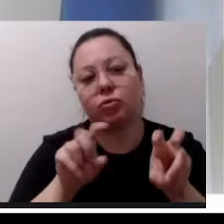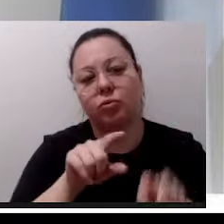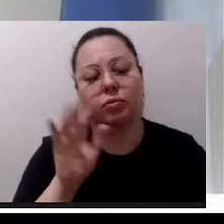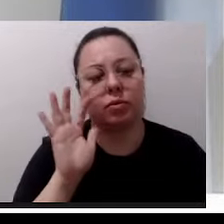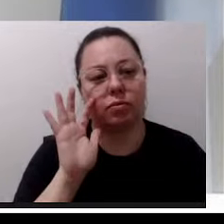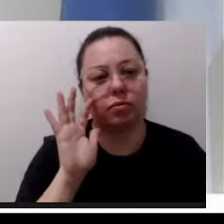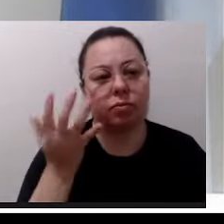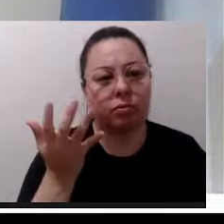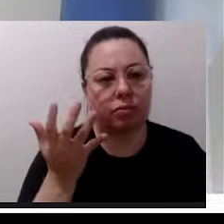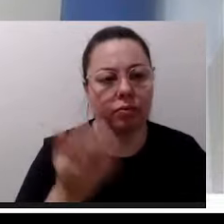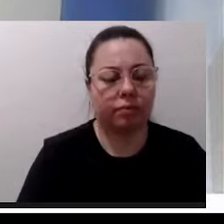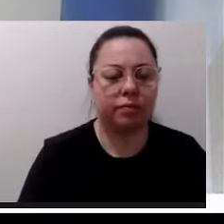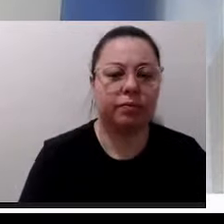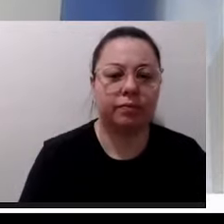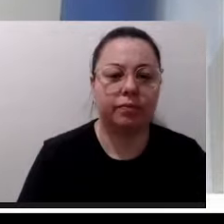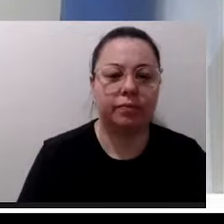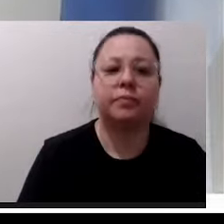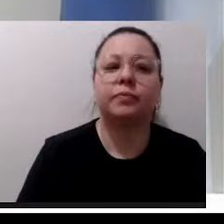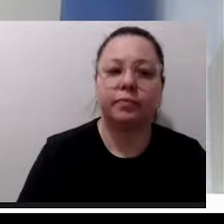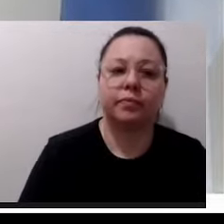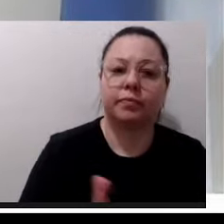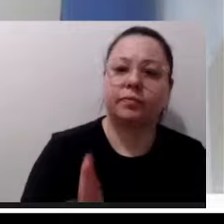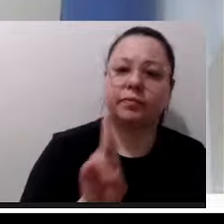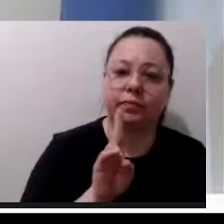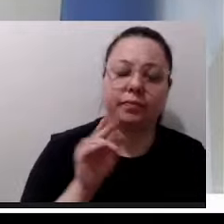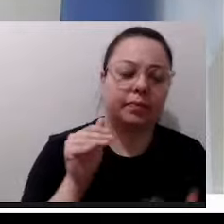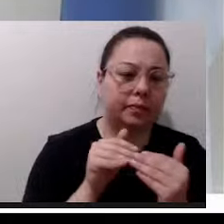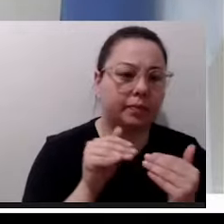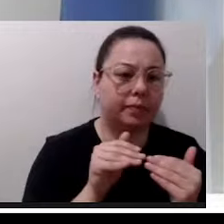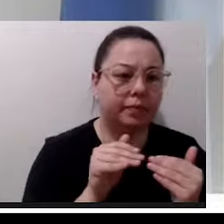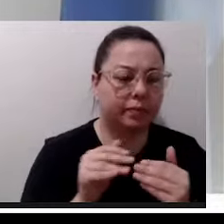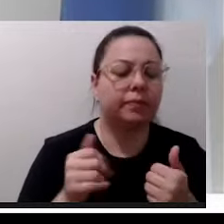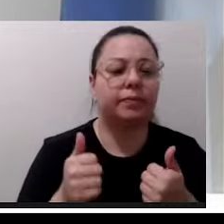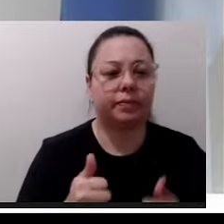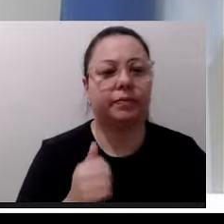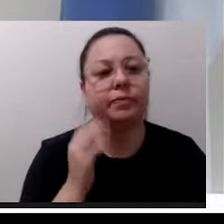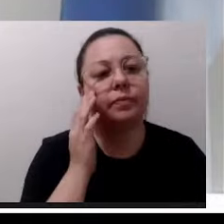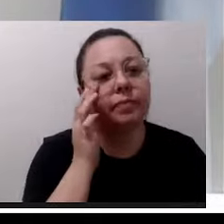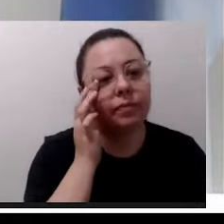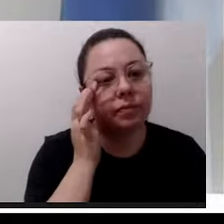da presidência. De acordo, senhor presidente. De acordo. Pois não.